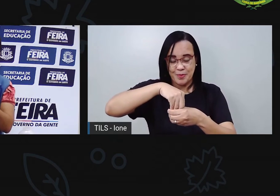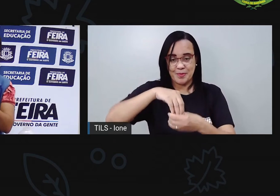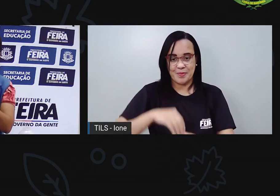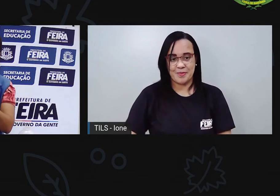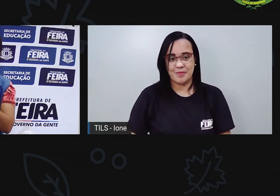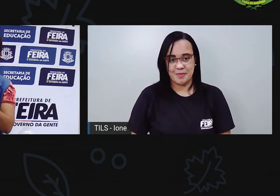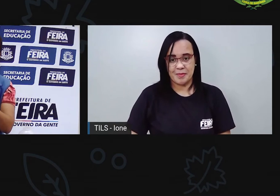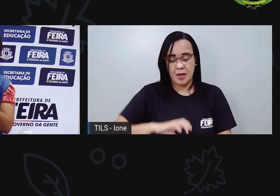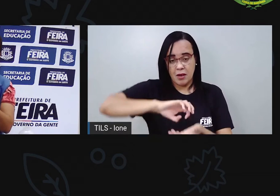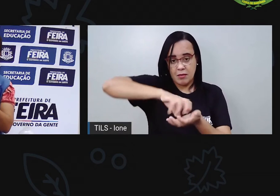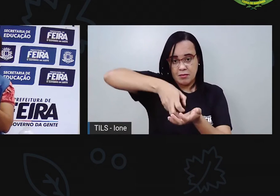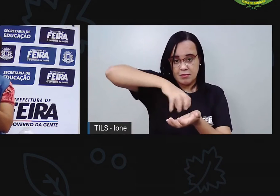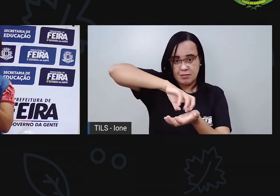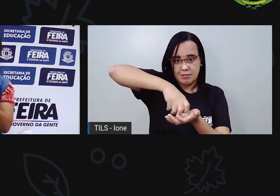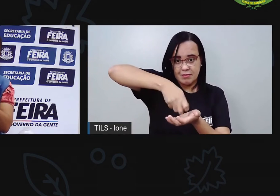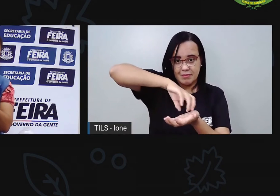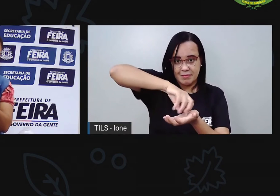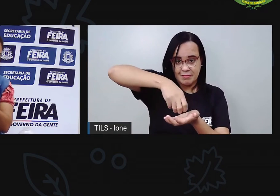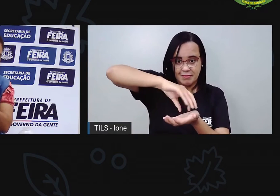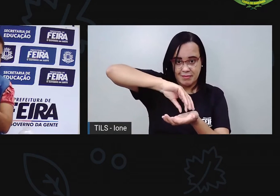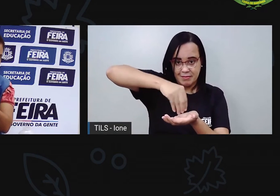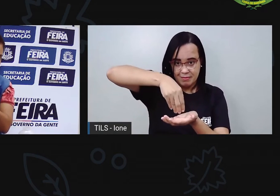e fecha